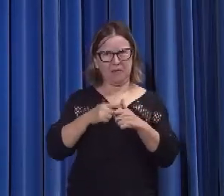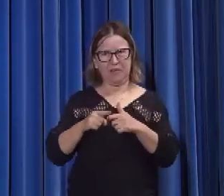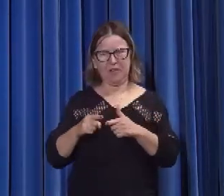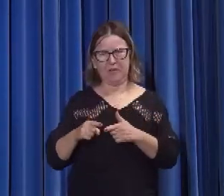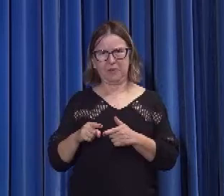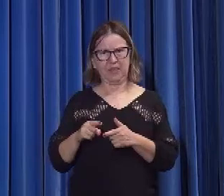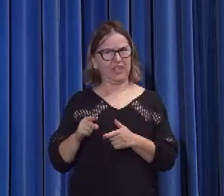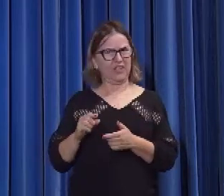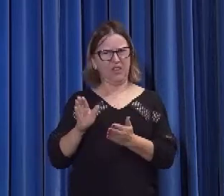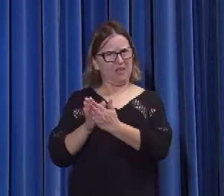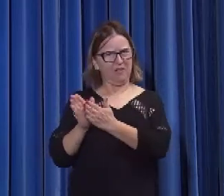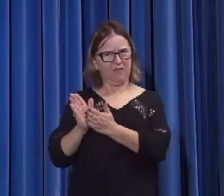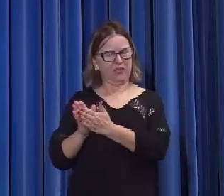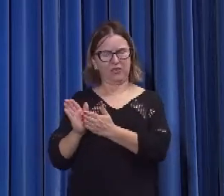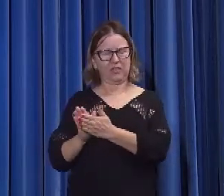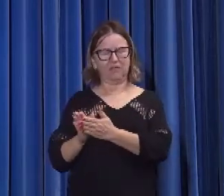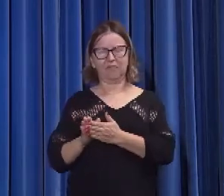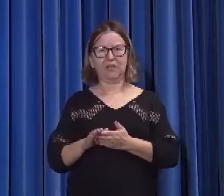não é isso.